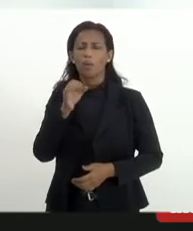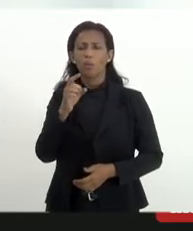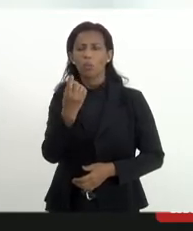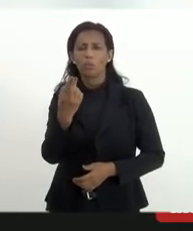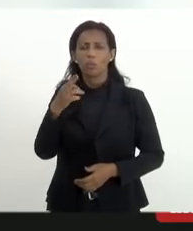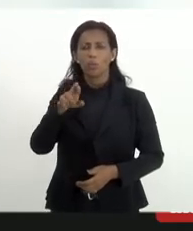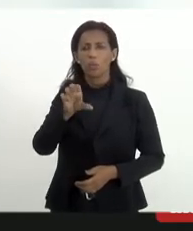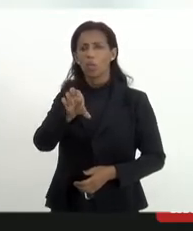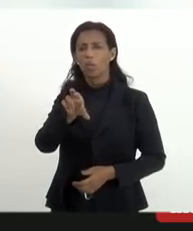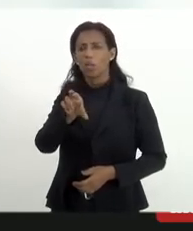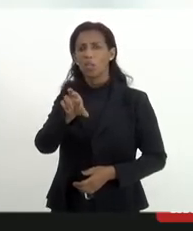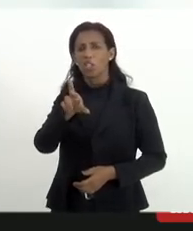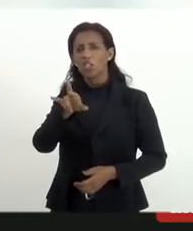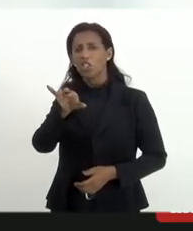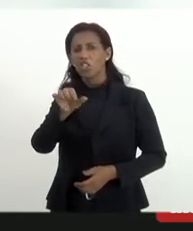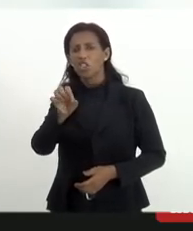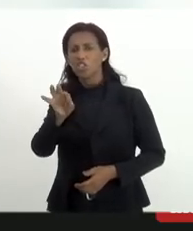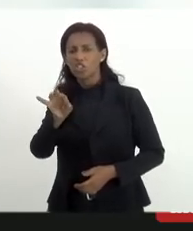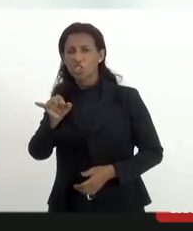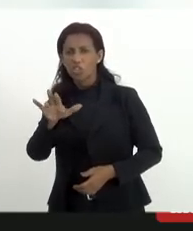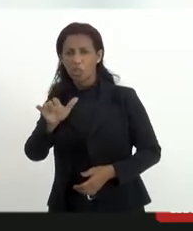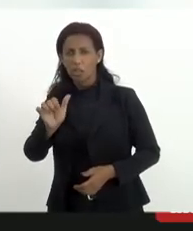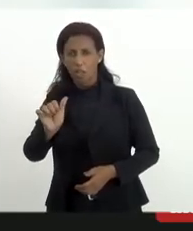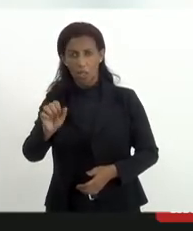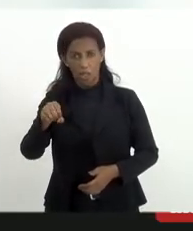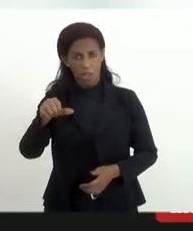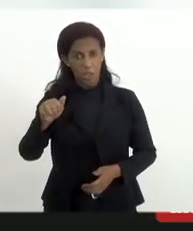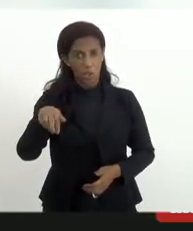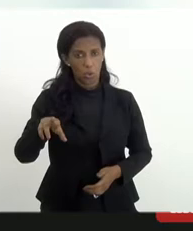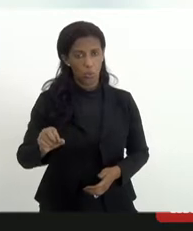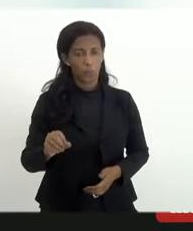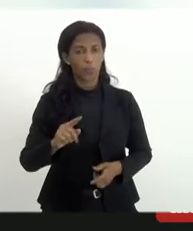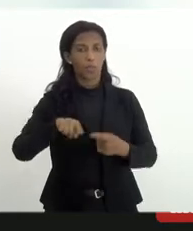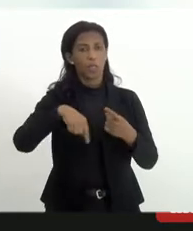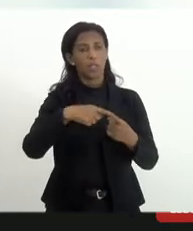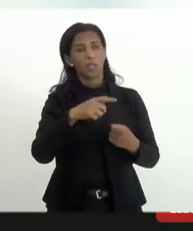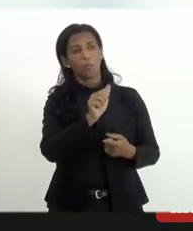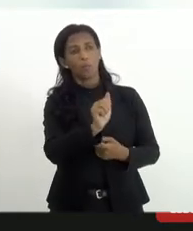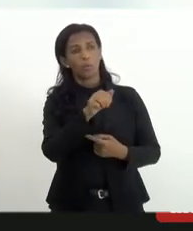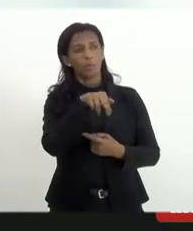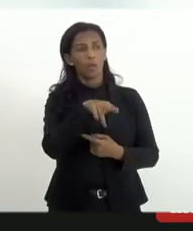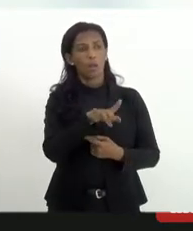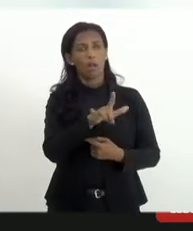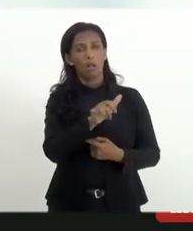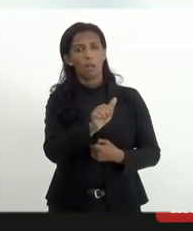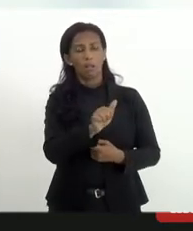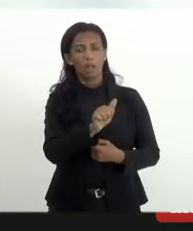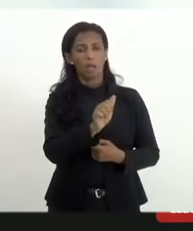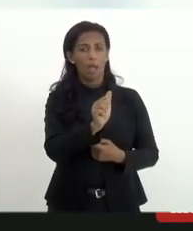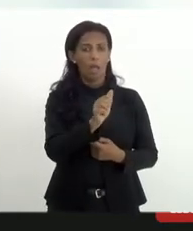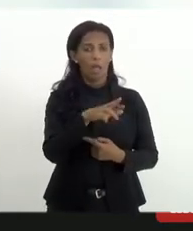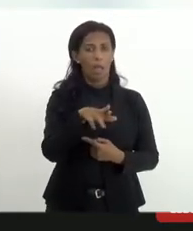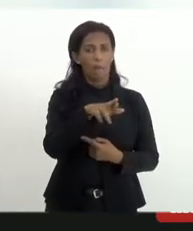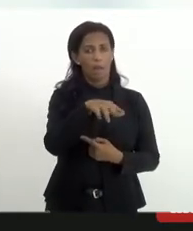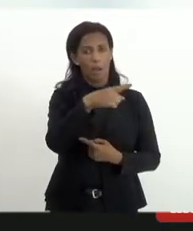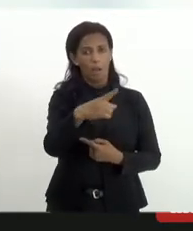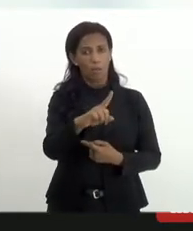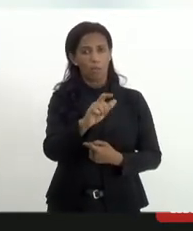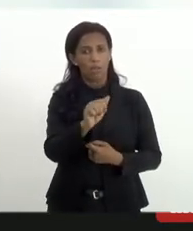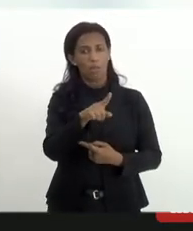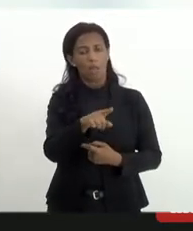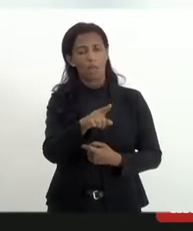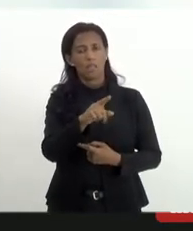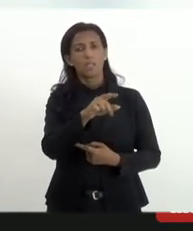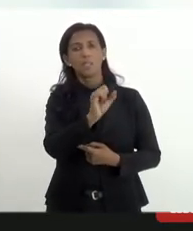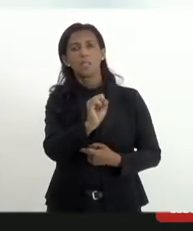Gadelha, ou, se ele assim o desejar, da doutora Andréia Abraão da Silva. Doutor Cristiano,